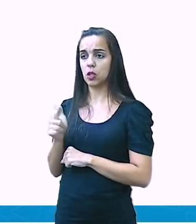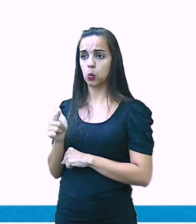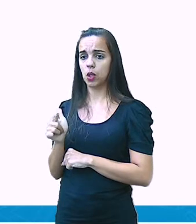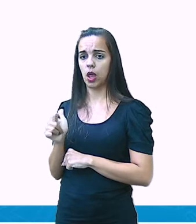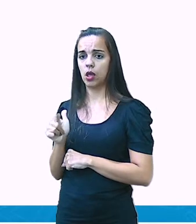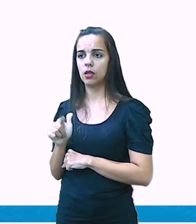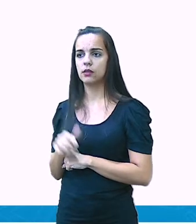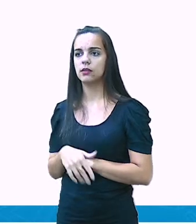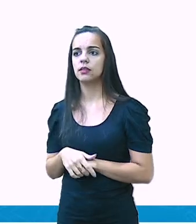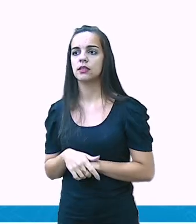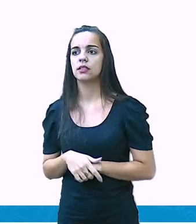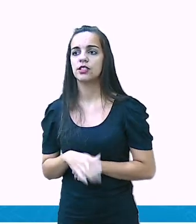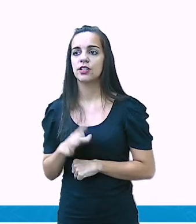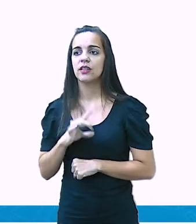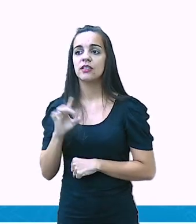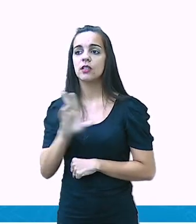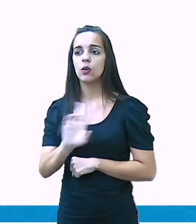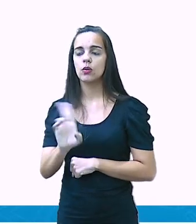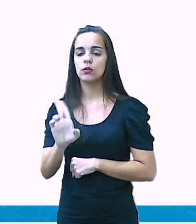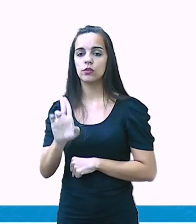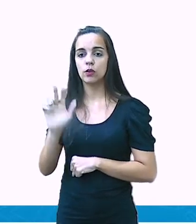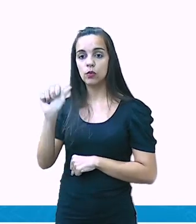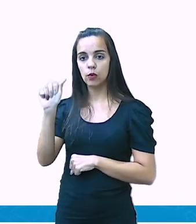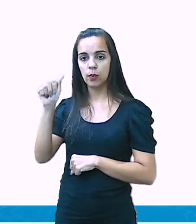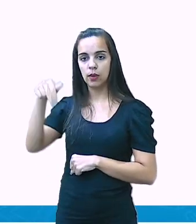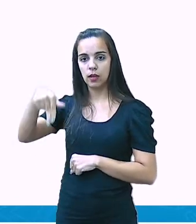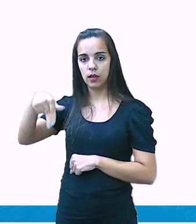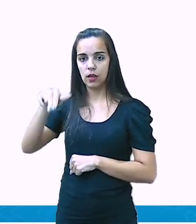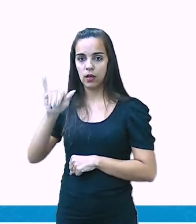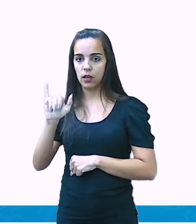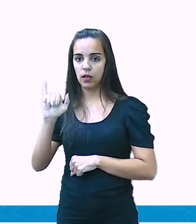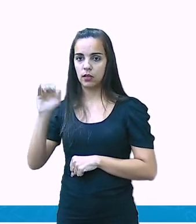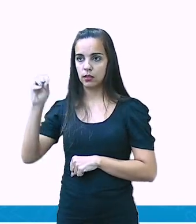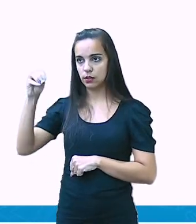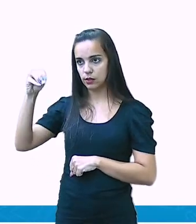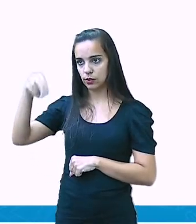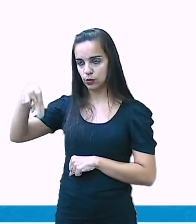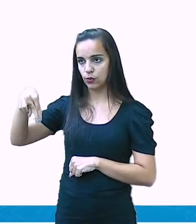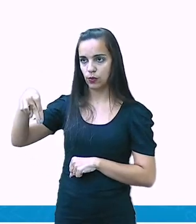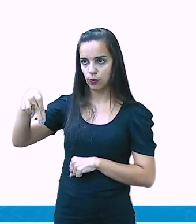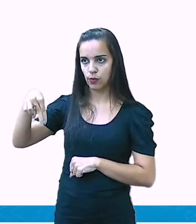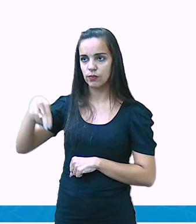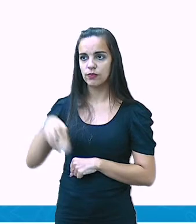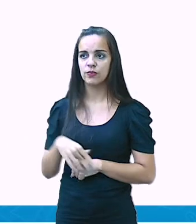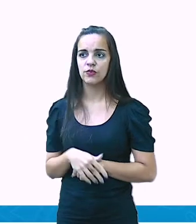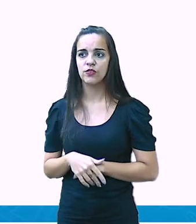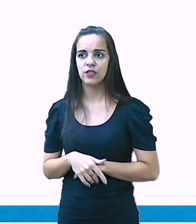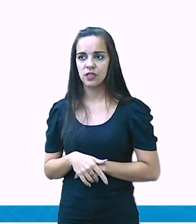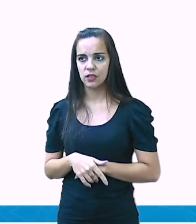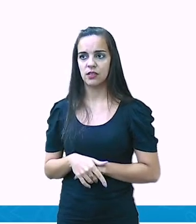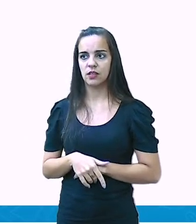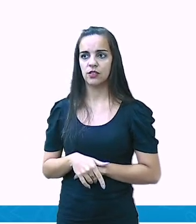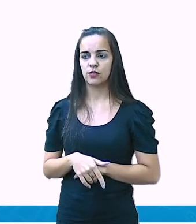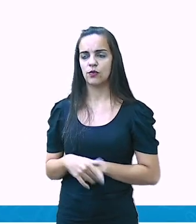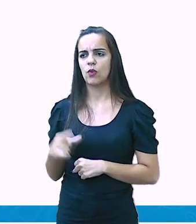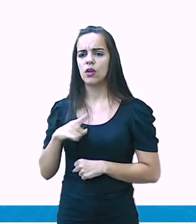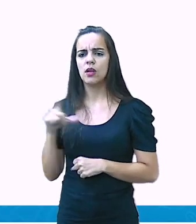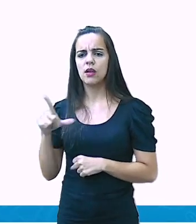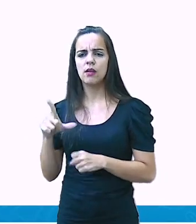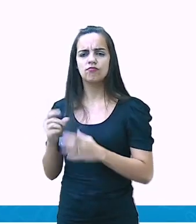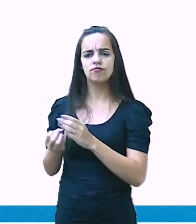ele é chamado de ânion. Então, ânion é um íon